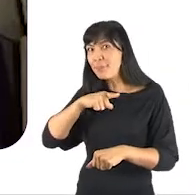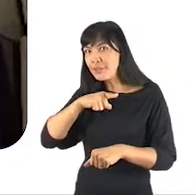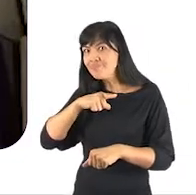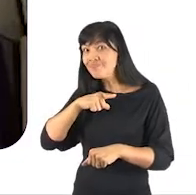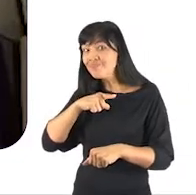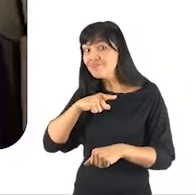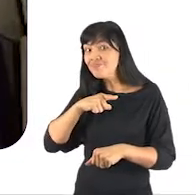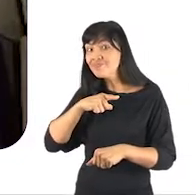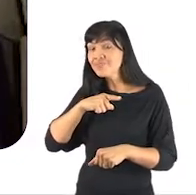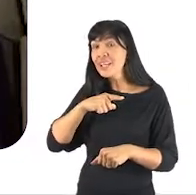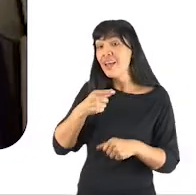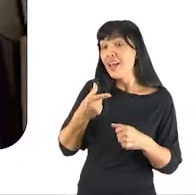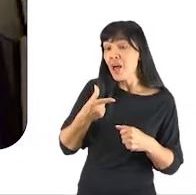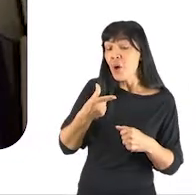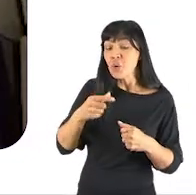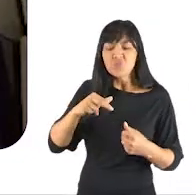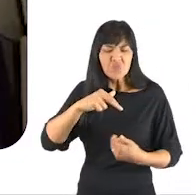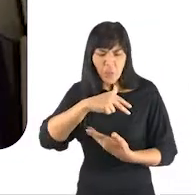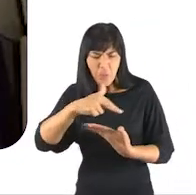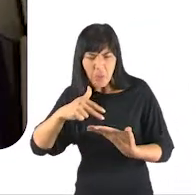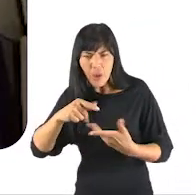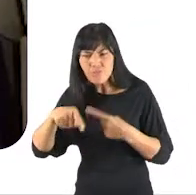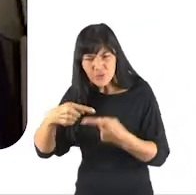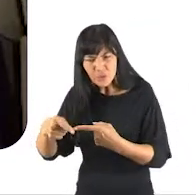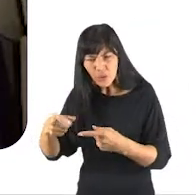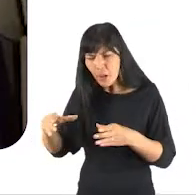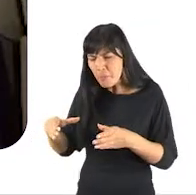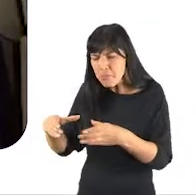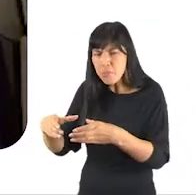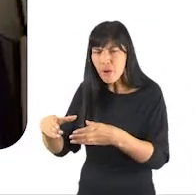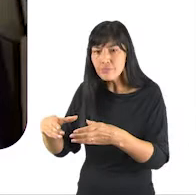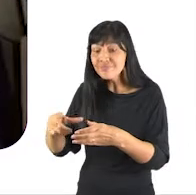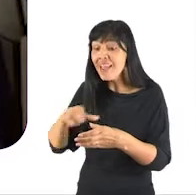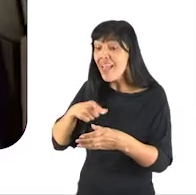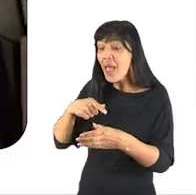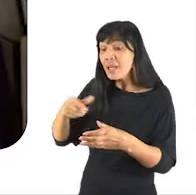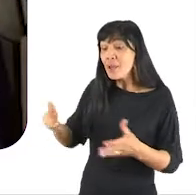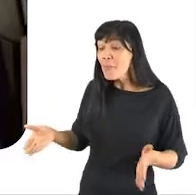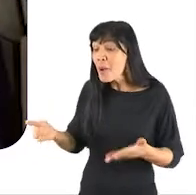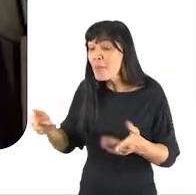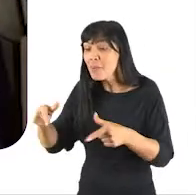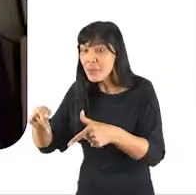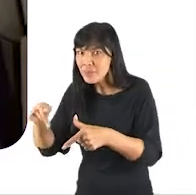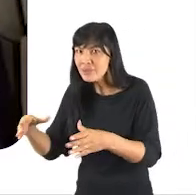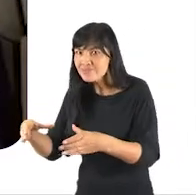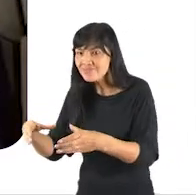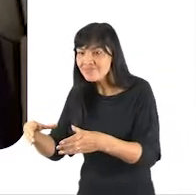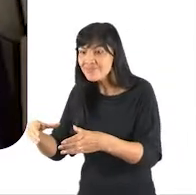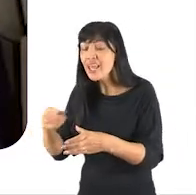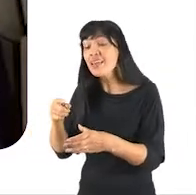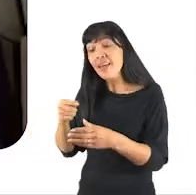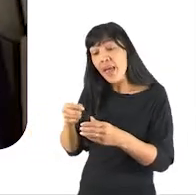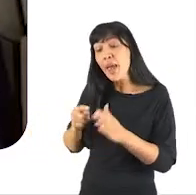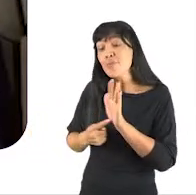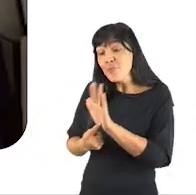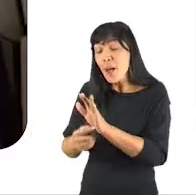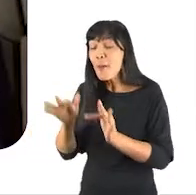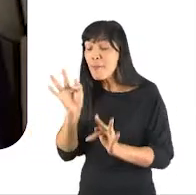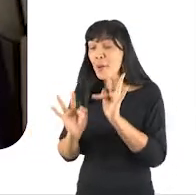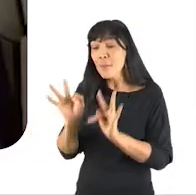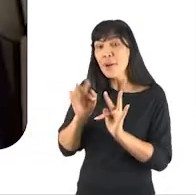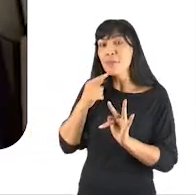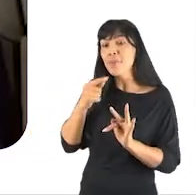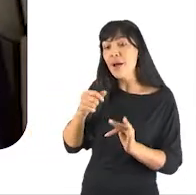No entanto, nos outros setores de atividade, esse mesmo movimento que é também a introdução de